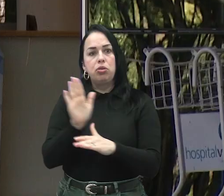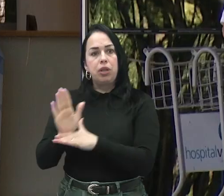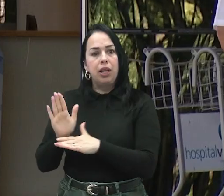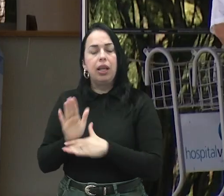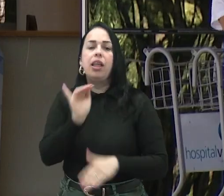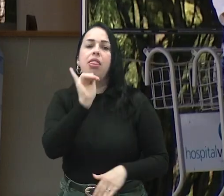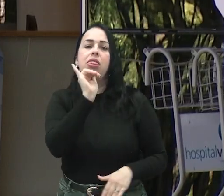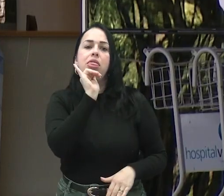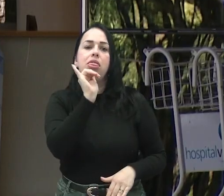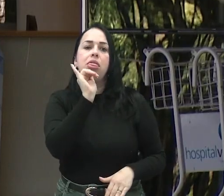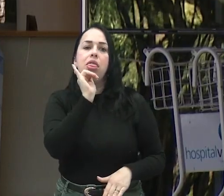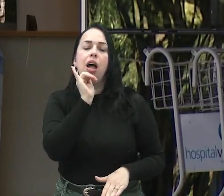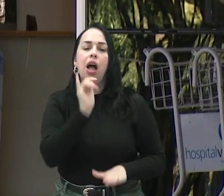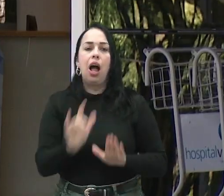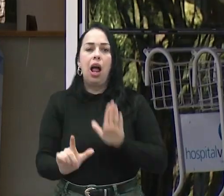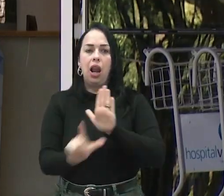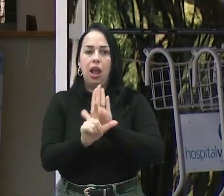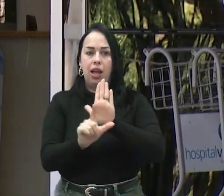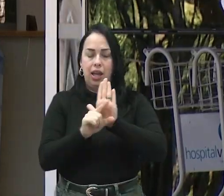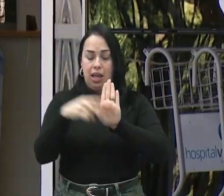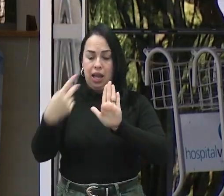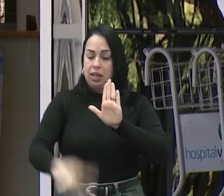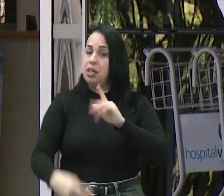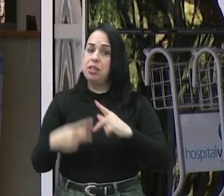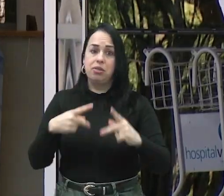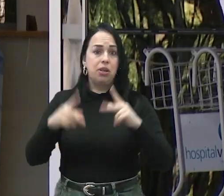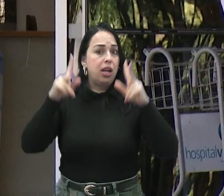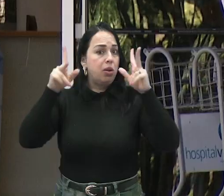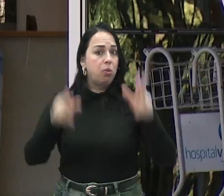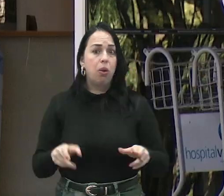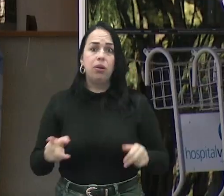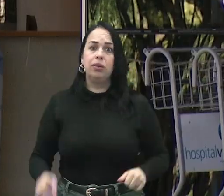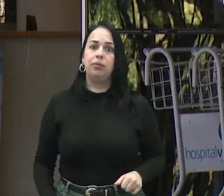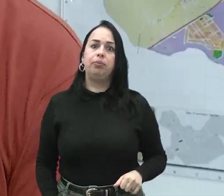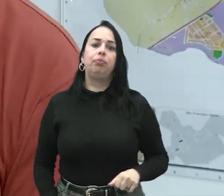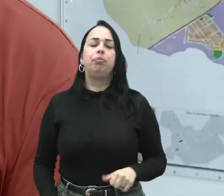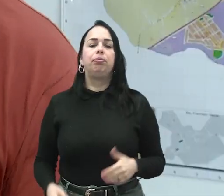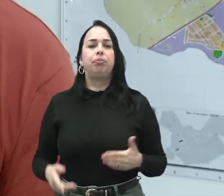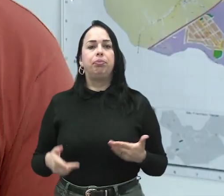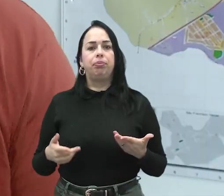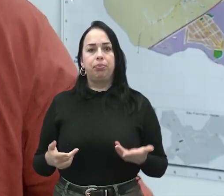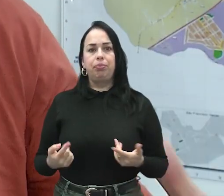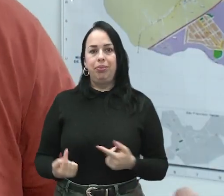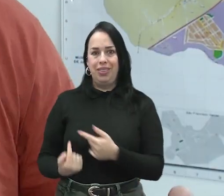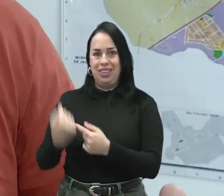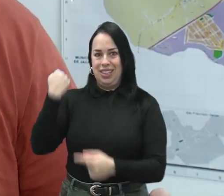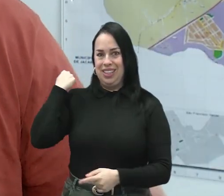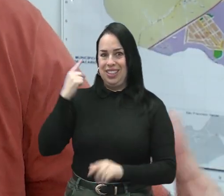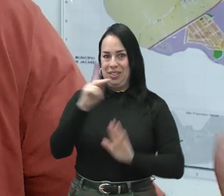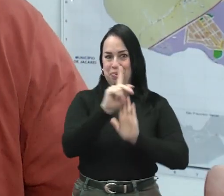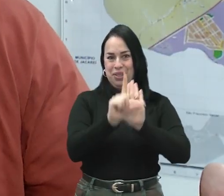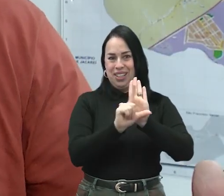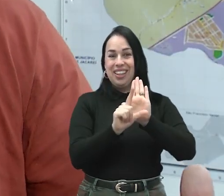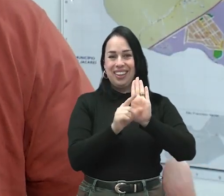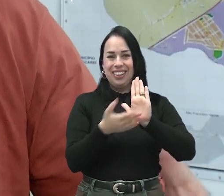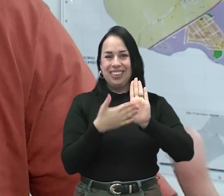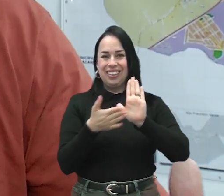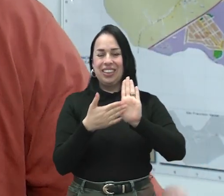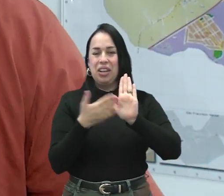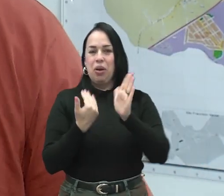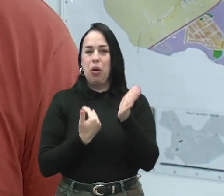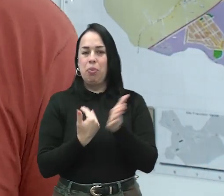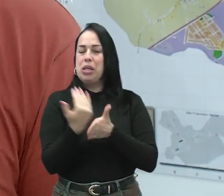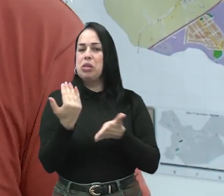cidades. A exemplo da lei em vigor em São José dos Campos. Quando ainda o nosso projeto que deu início a